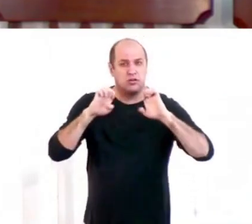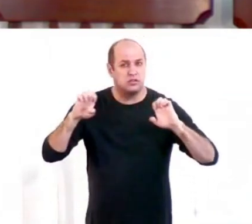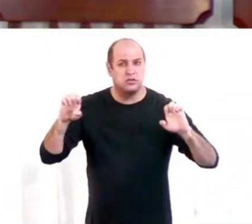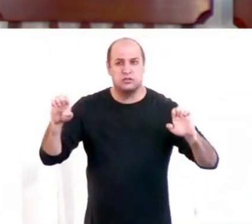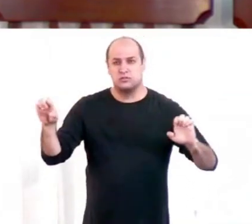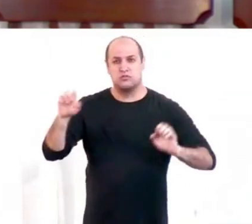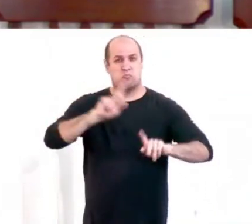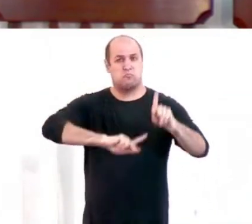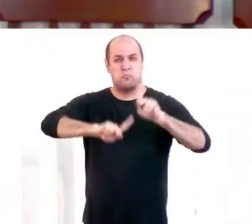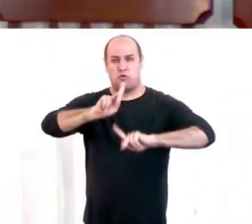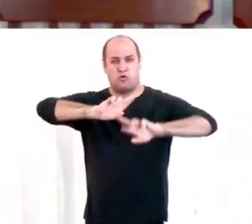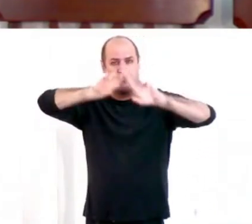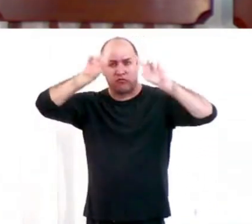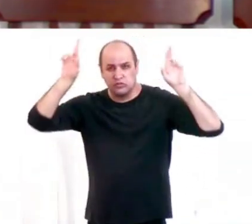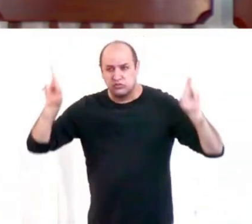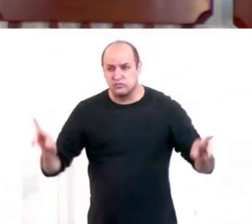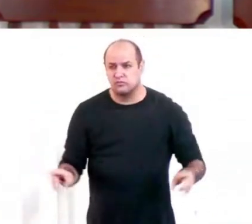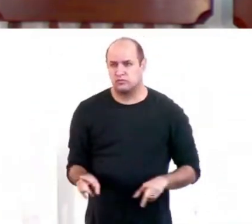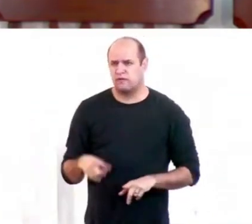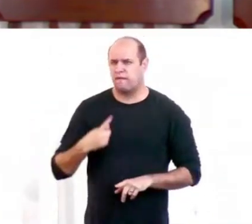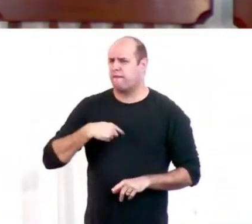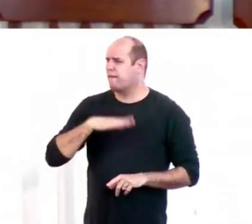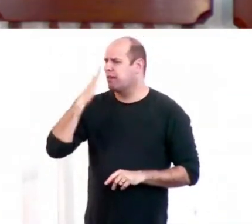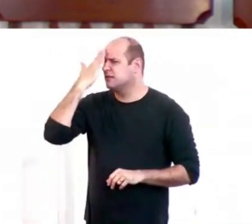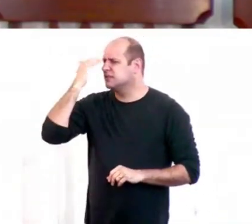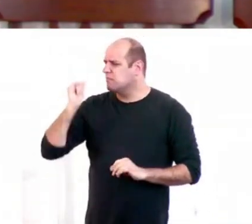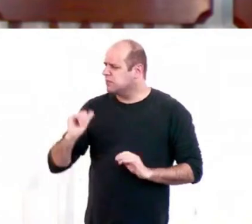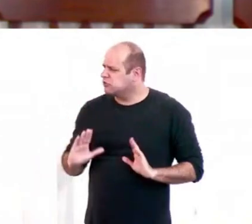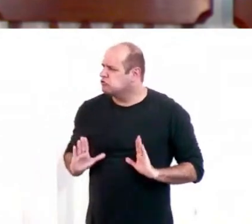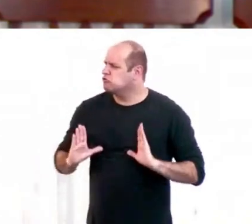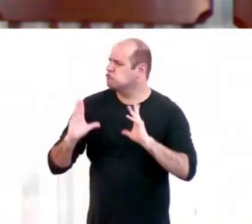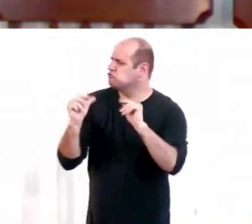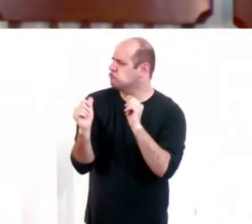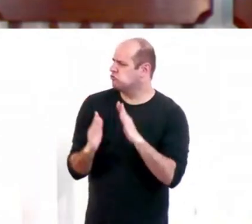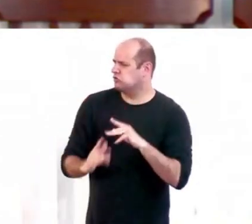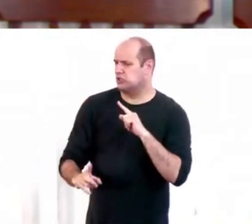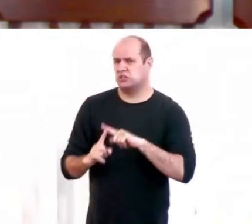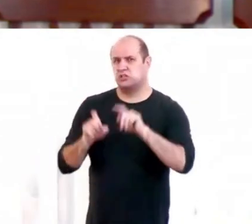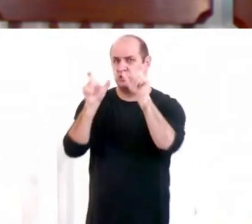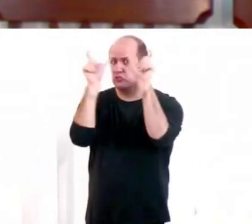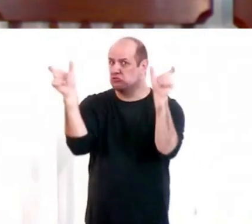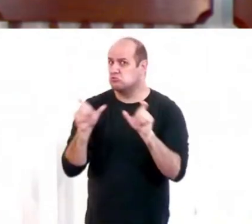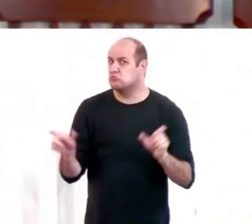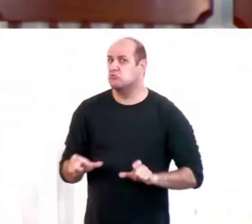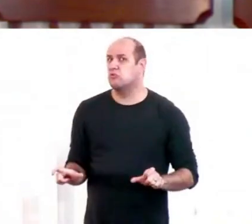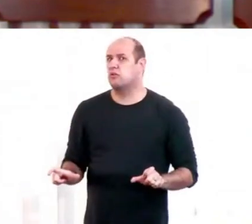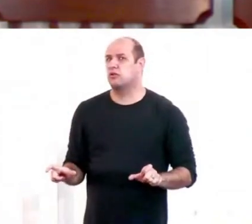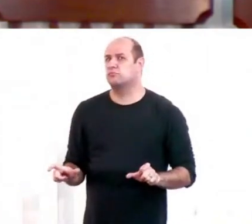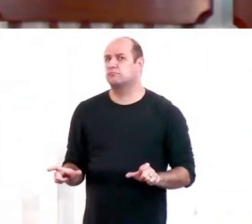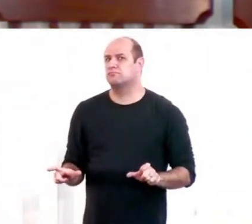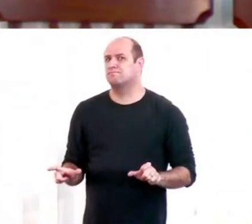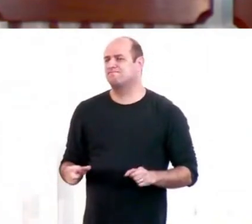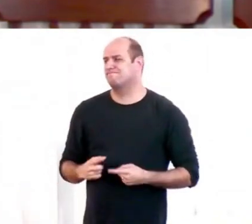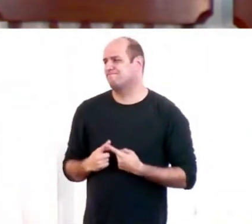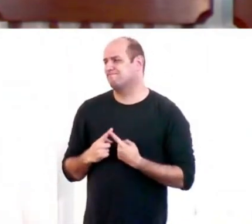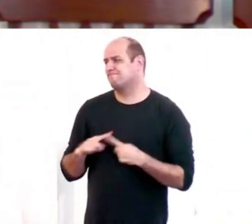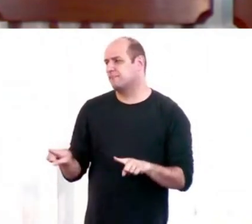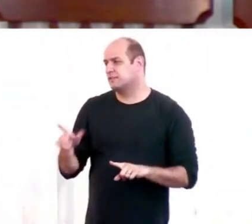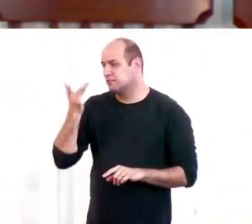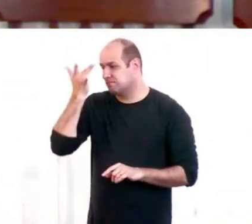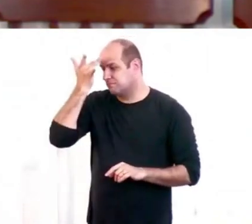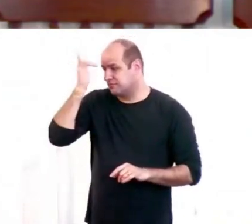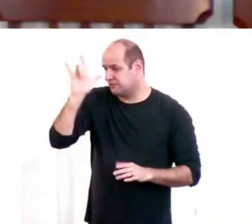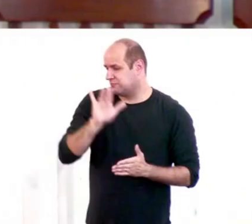nações. Nós sabemos tudo a respeito de igrejas, de estruturas, mas nós não sabemos nada